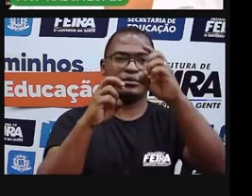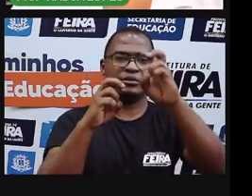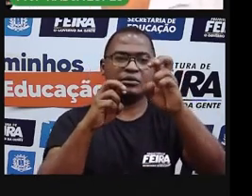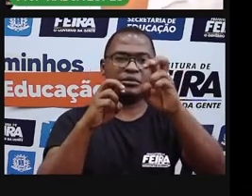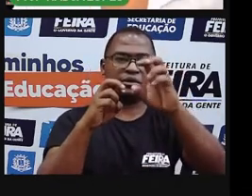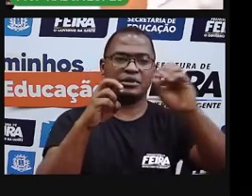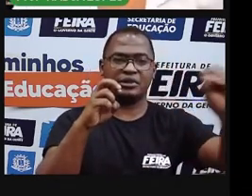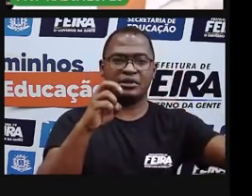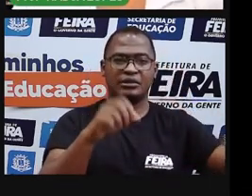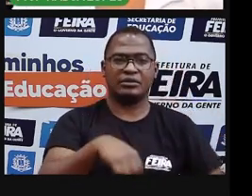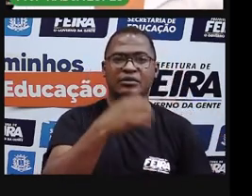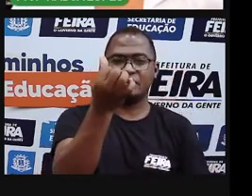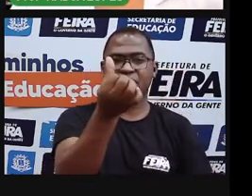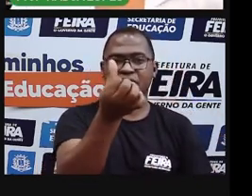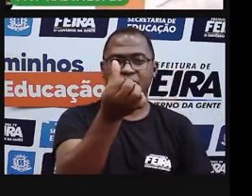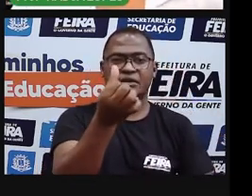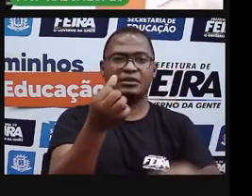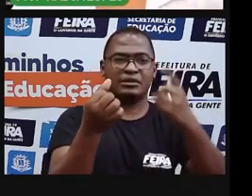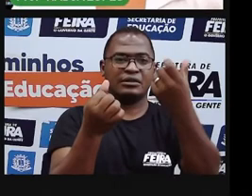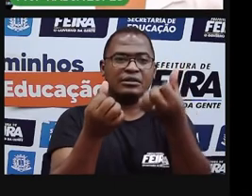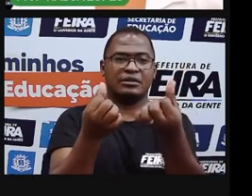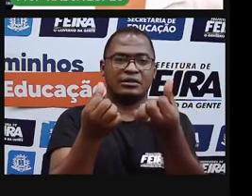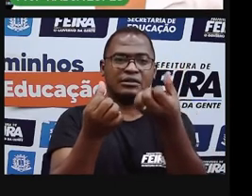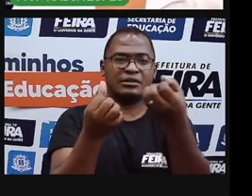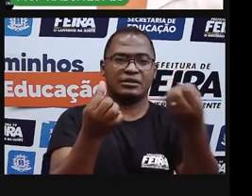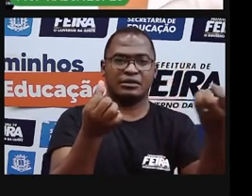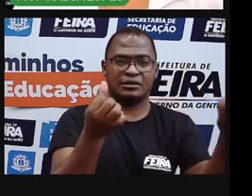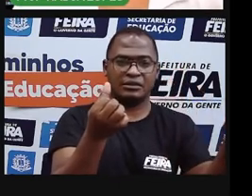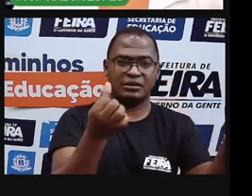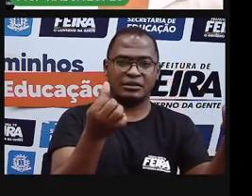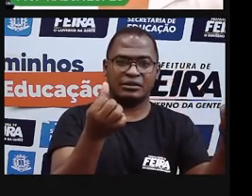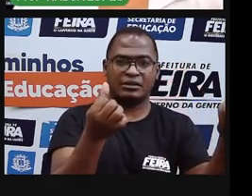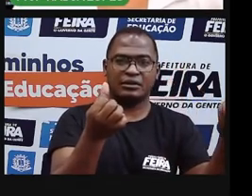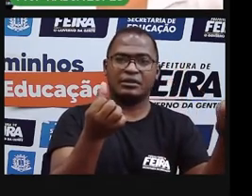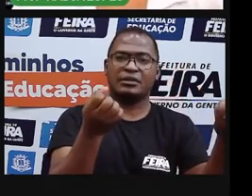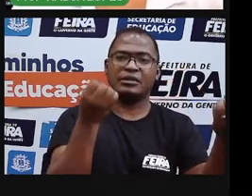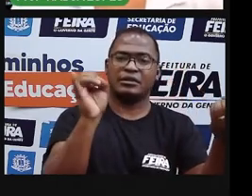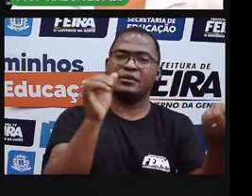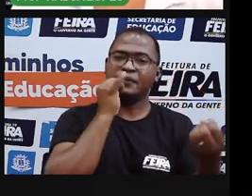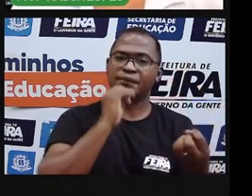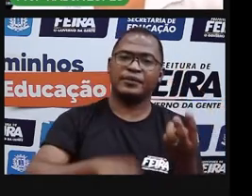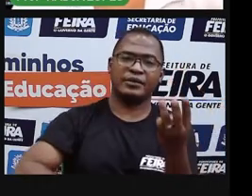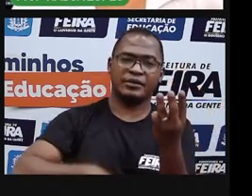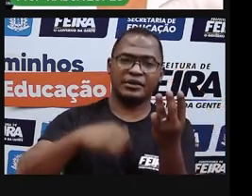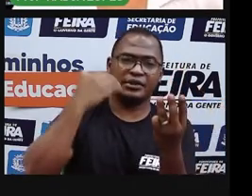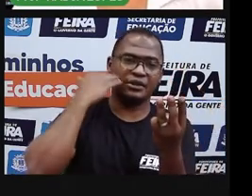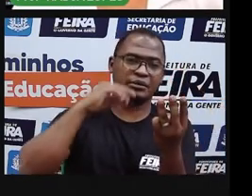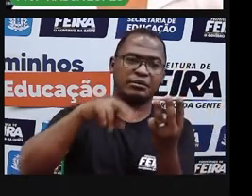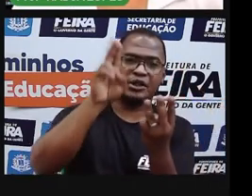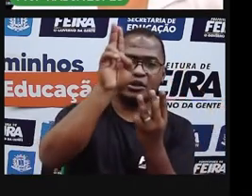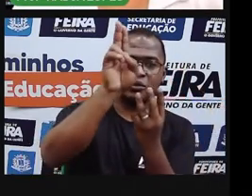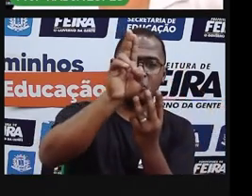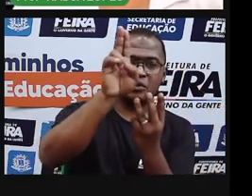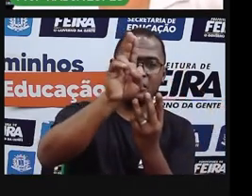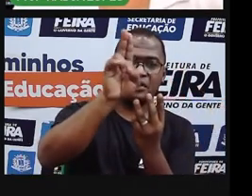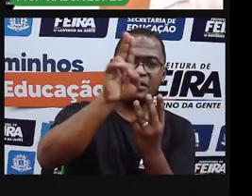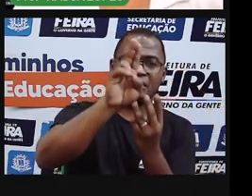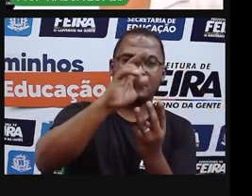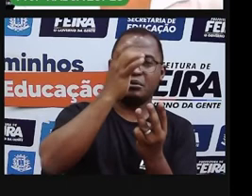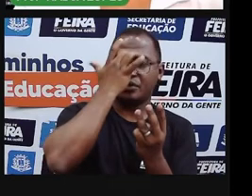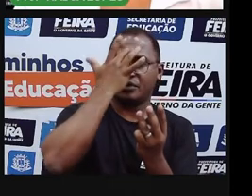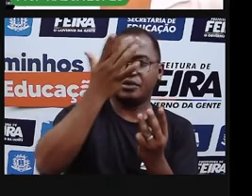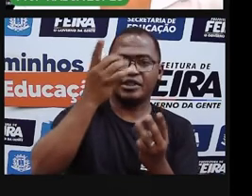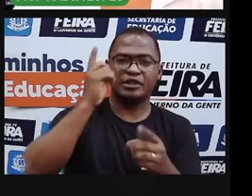600 tá não é essa é a primeira classe a classe das unidades simples ela é muito